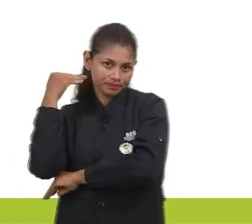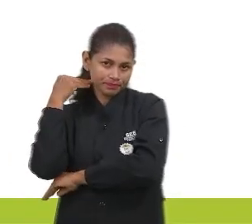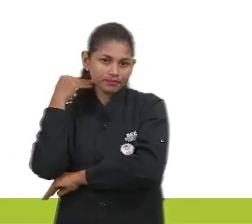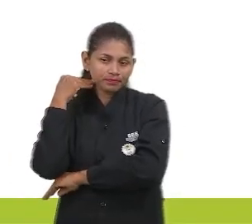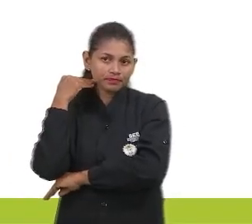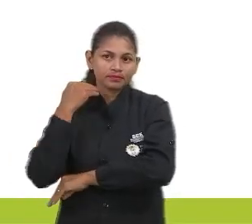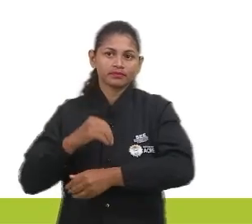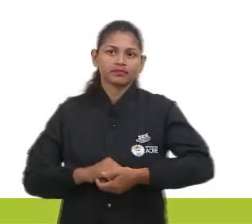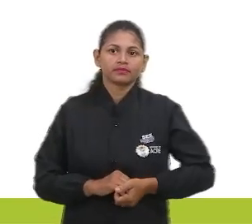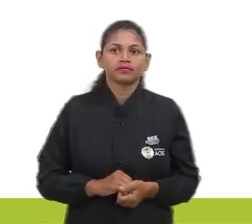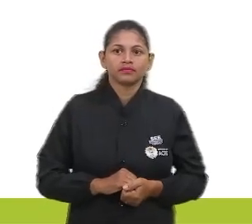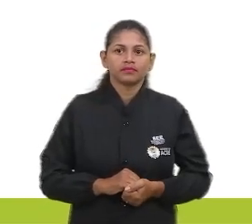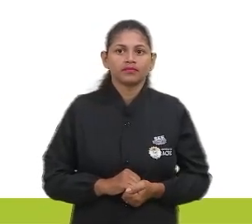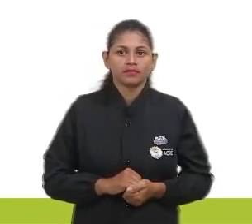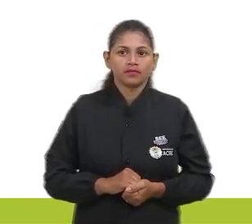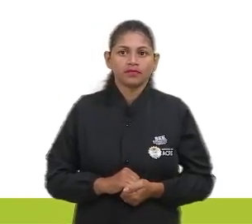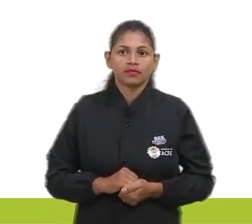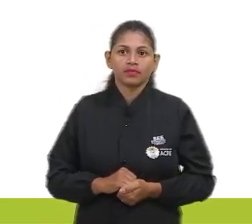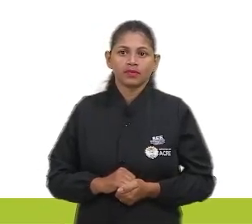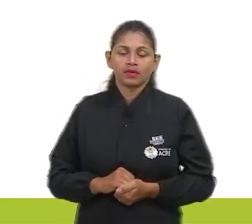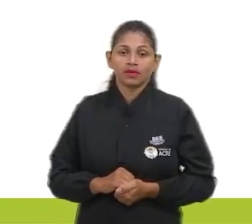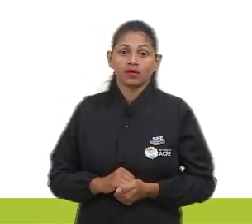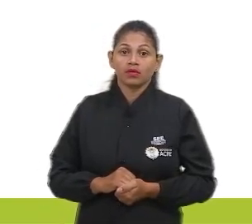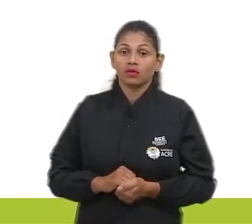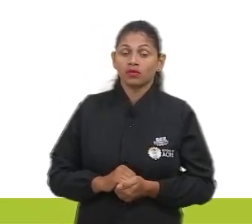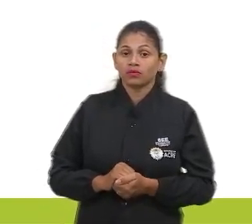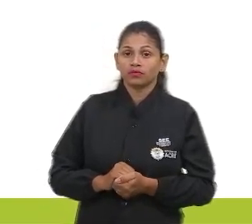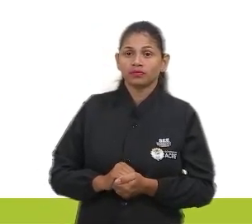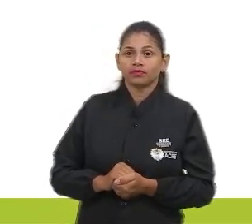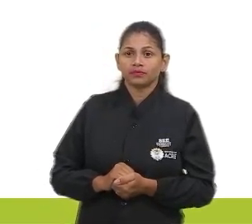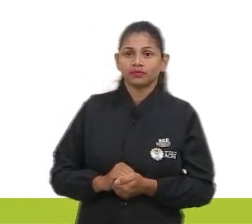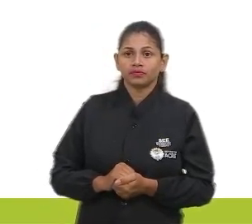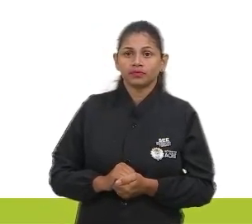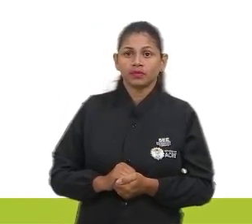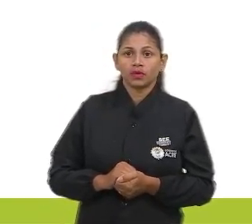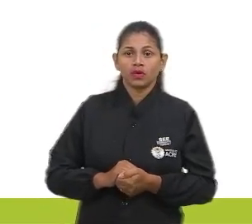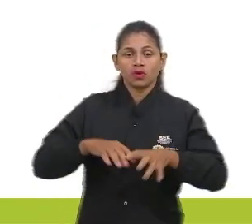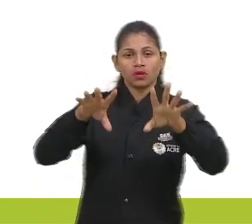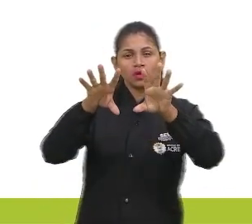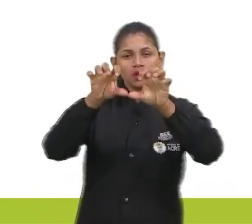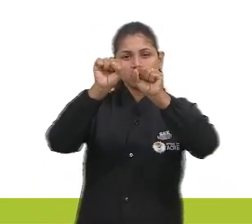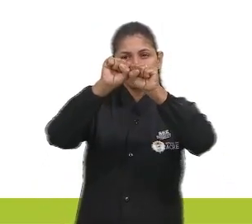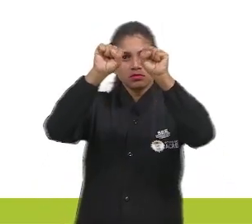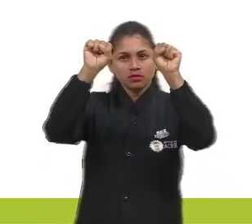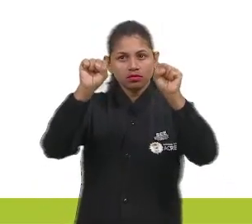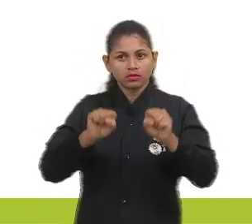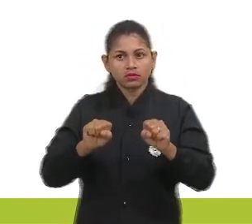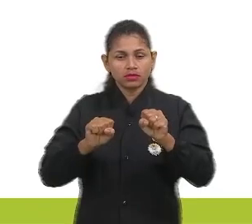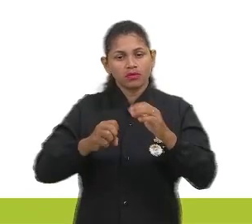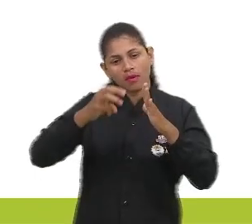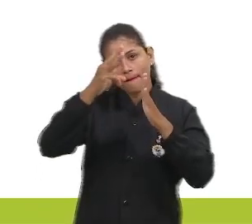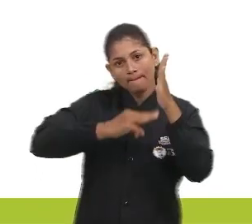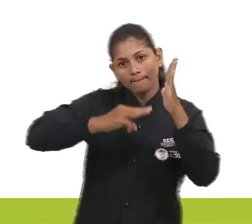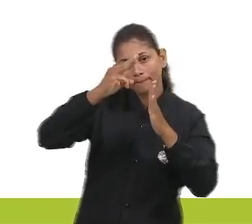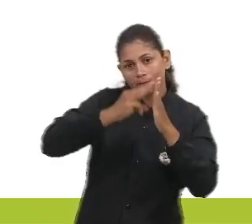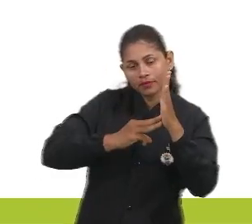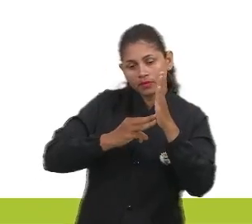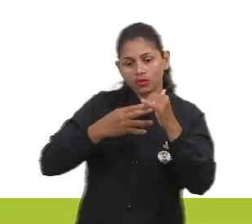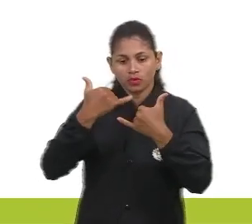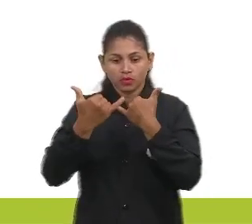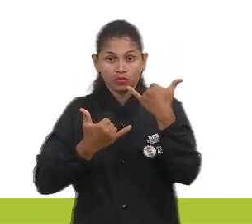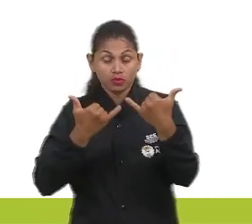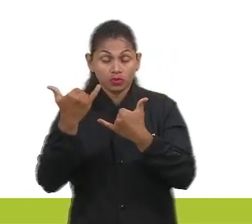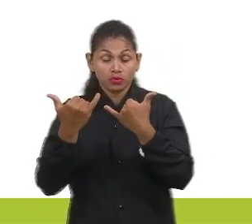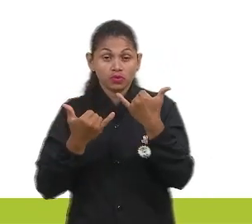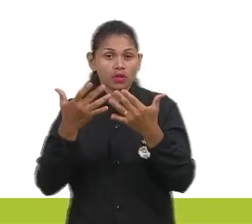Viola Spoller sistematizou a metodologia dos jogos teatrais e considera como pontos essenciais de todos os